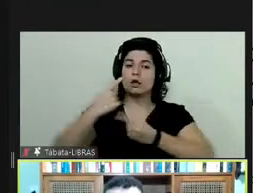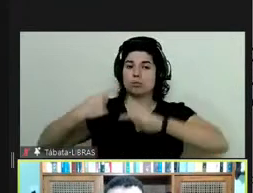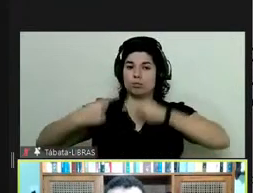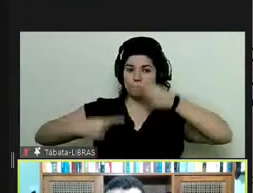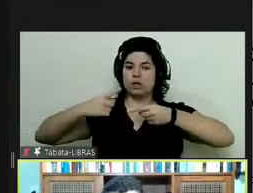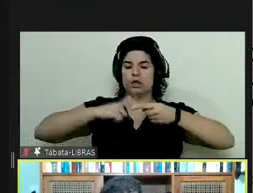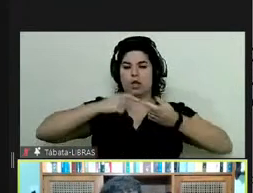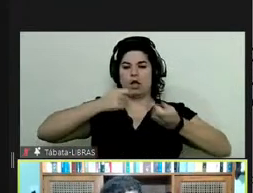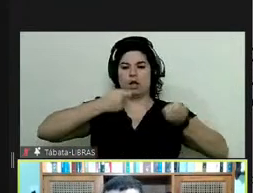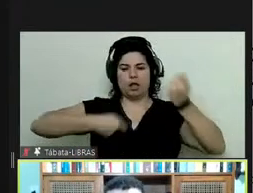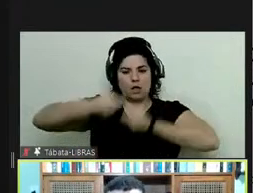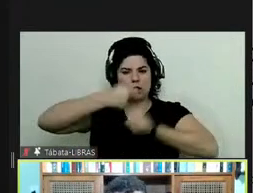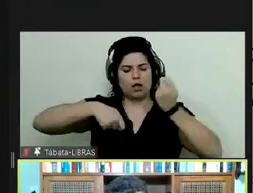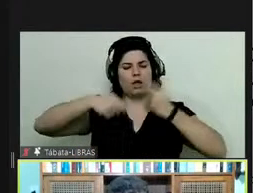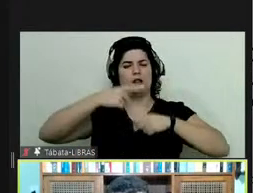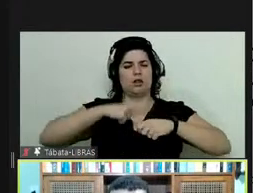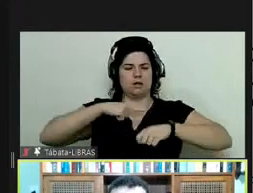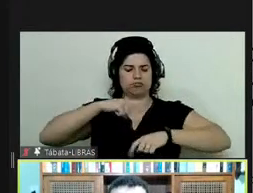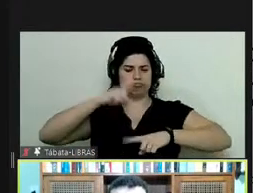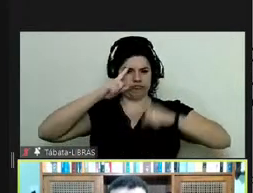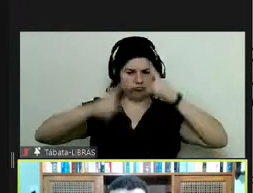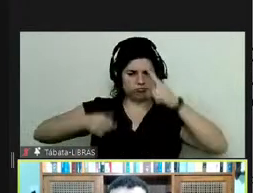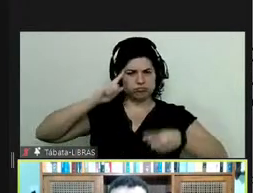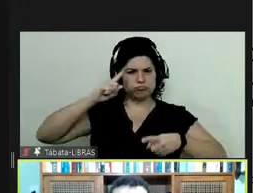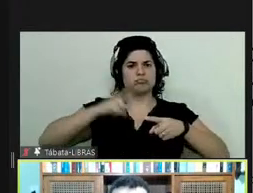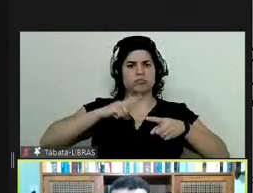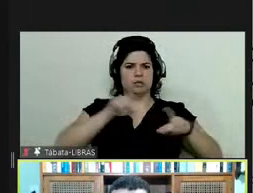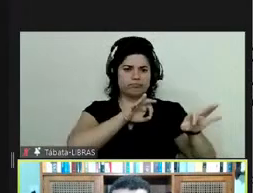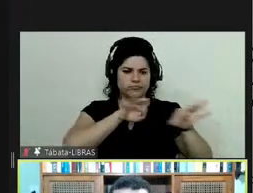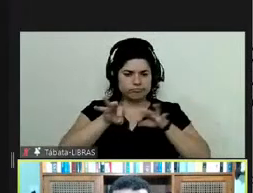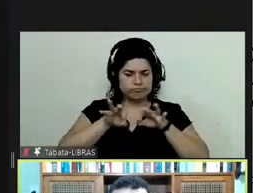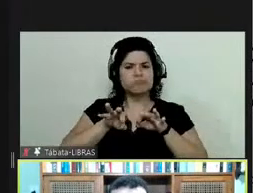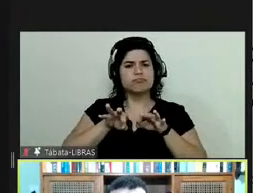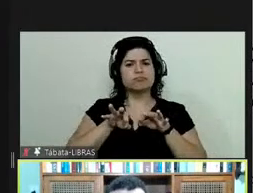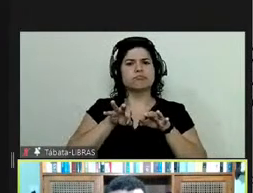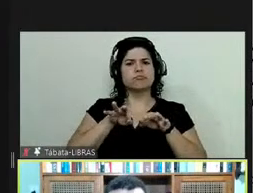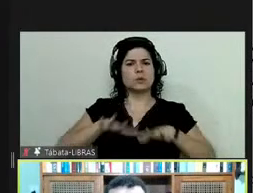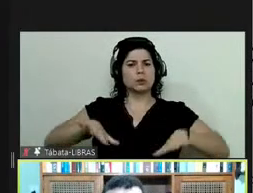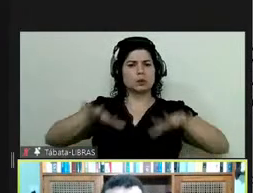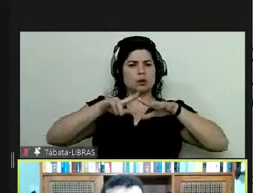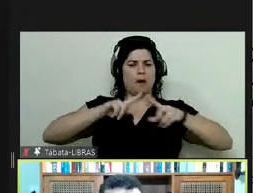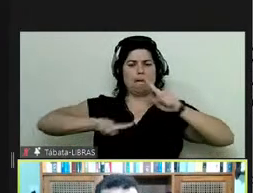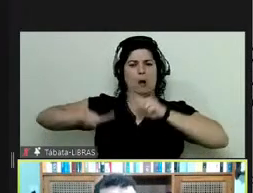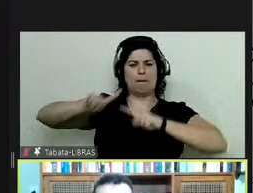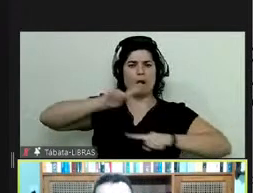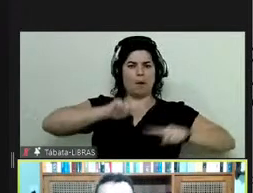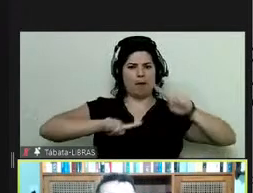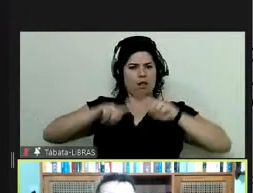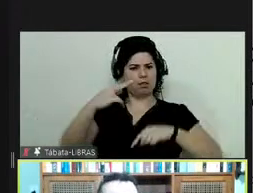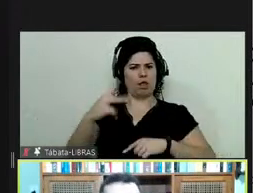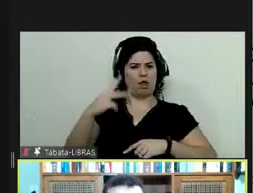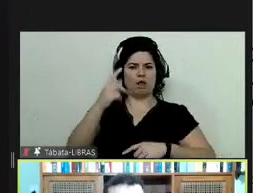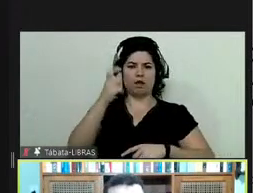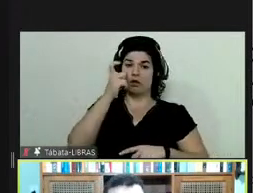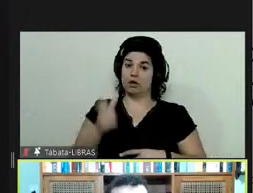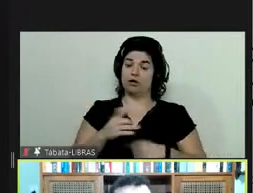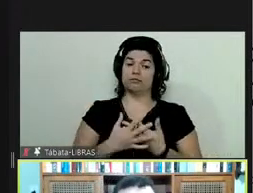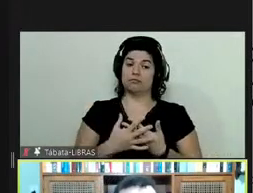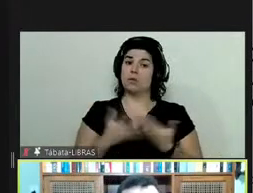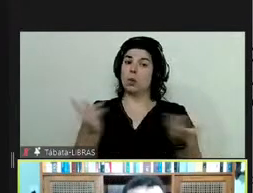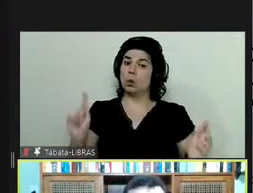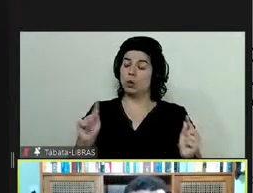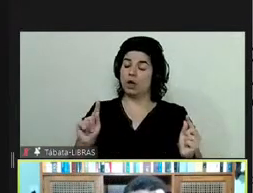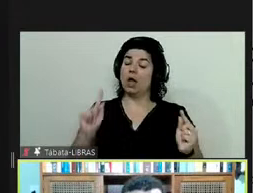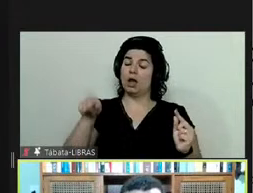elas administram as modelam elas regulam e elas dirigem os seus respectivos interesses eu tô falando do Estado como um instrumento